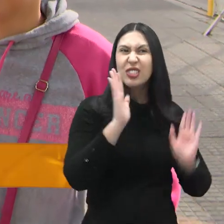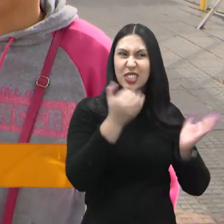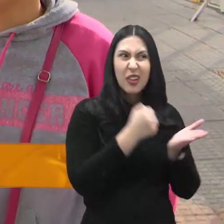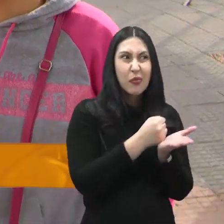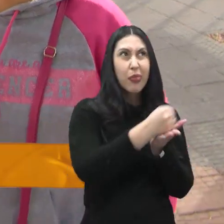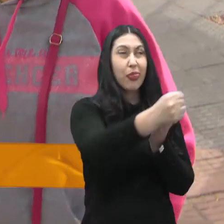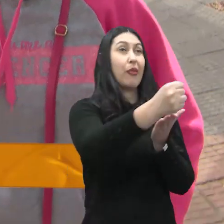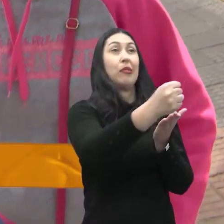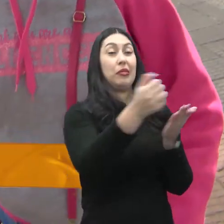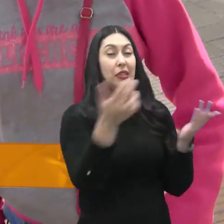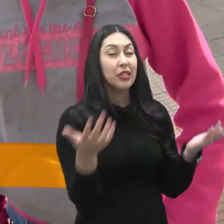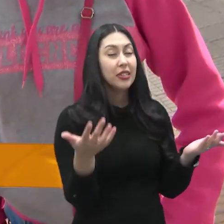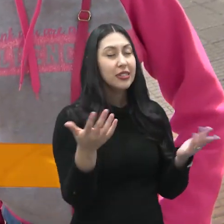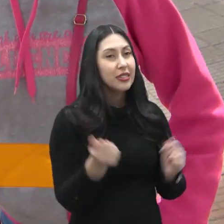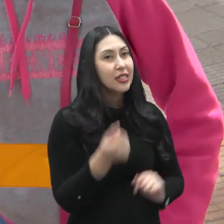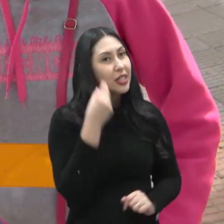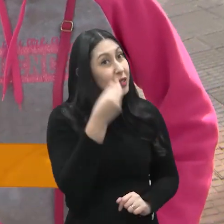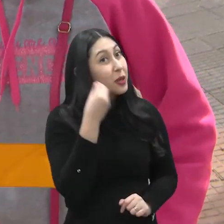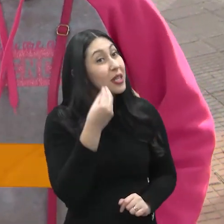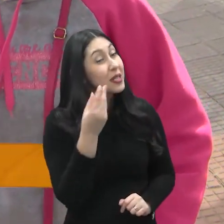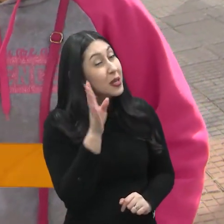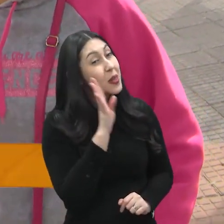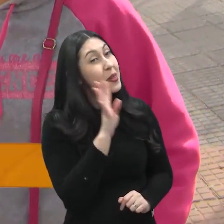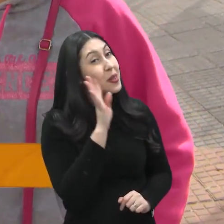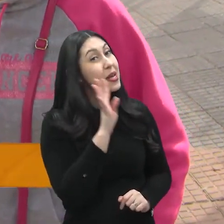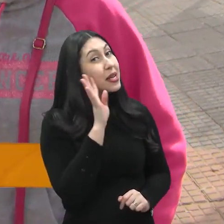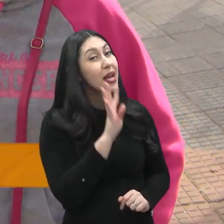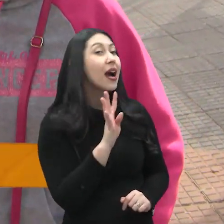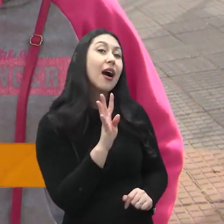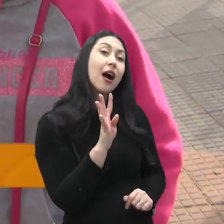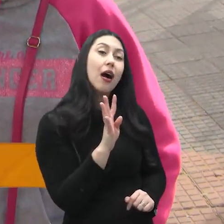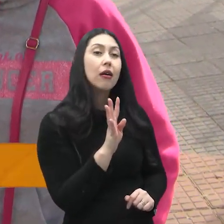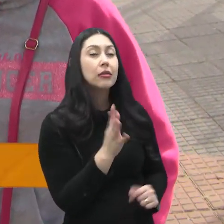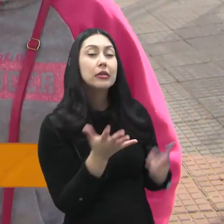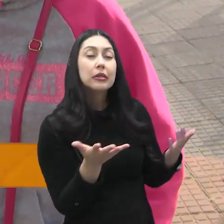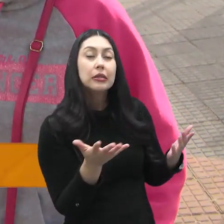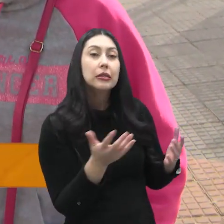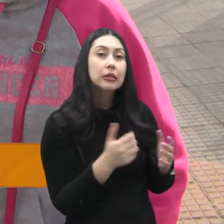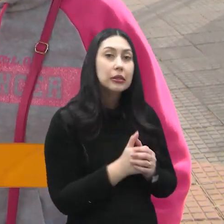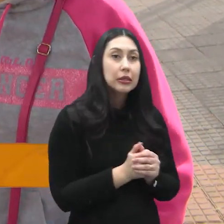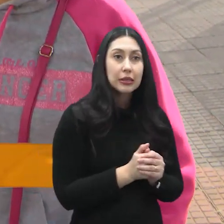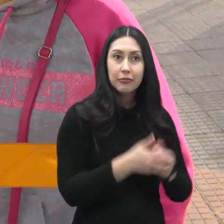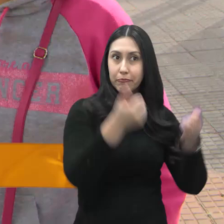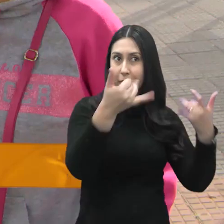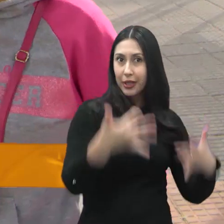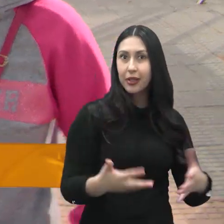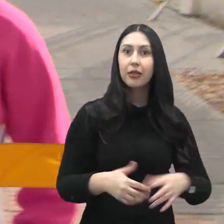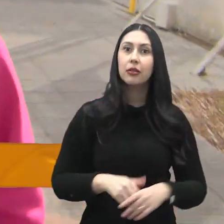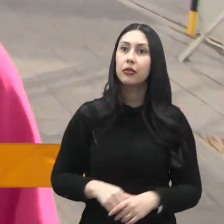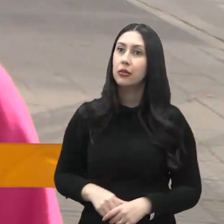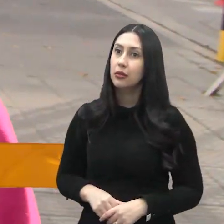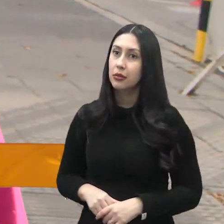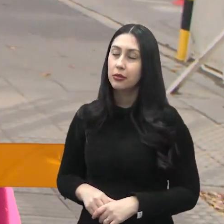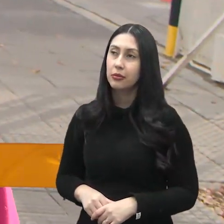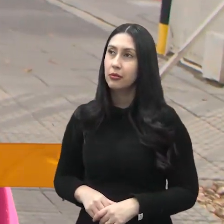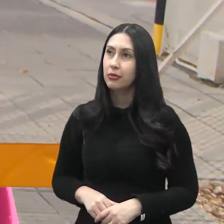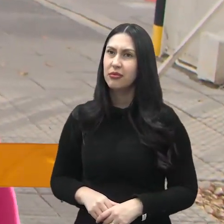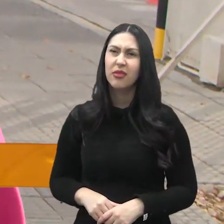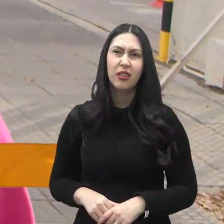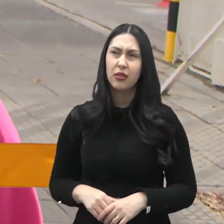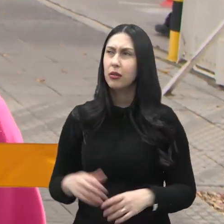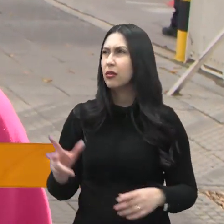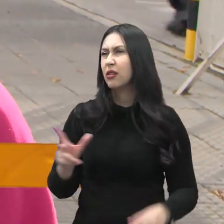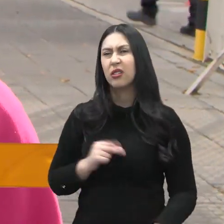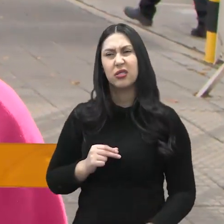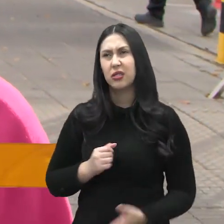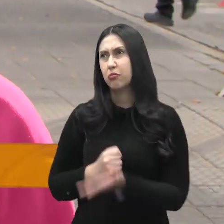longe demais? Você acha que a experiência é válida? O problema é o comportamento das pessoas? Fala pra gente. Acho que já tá